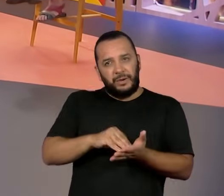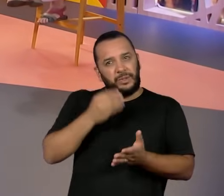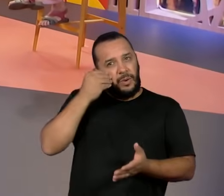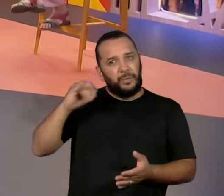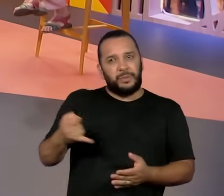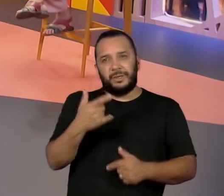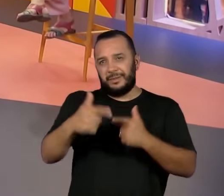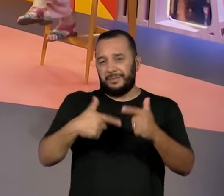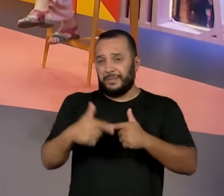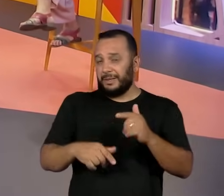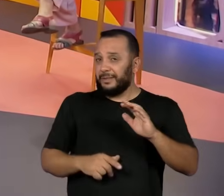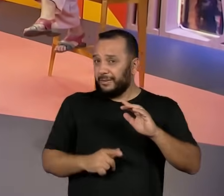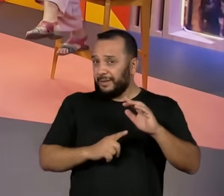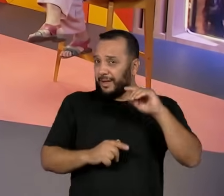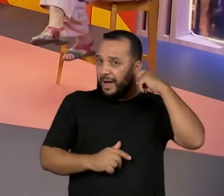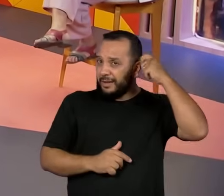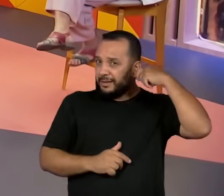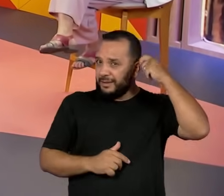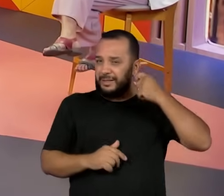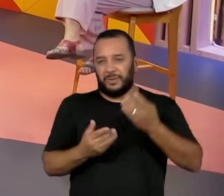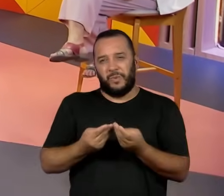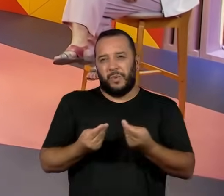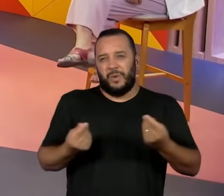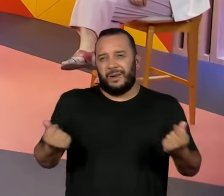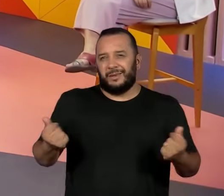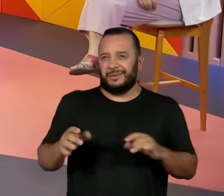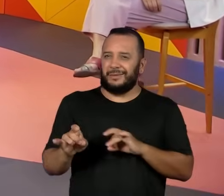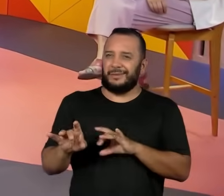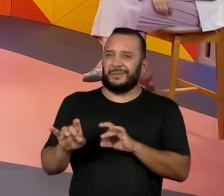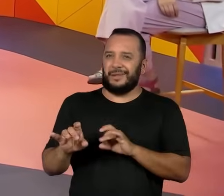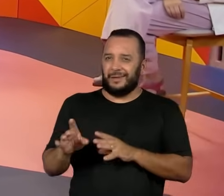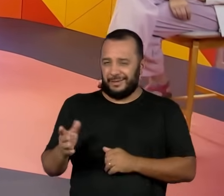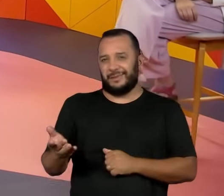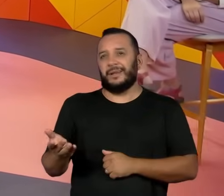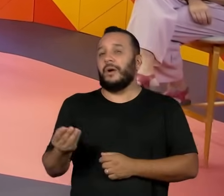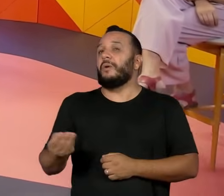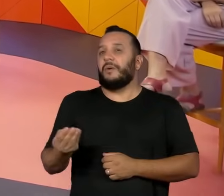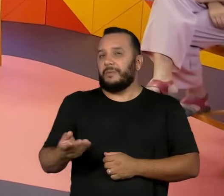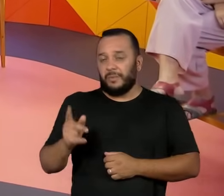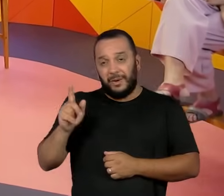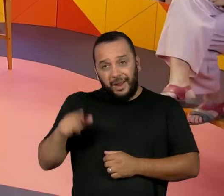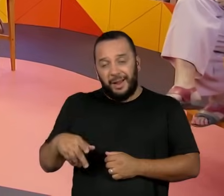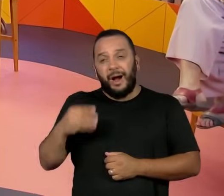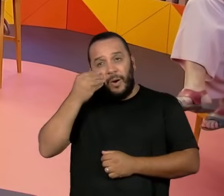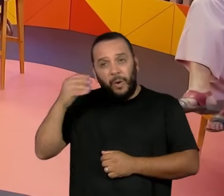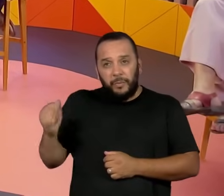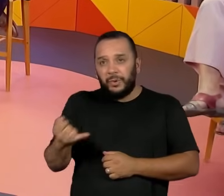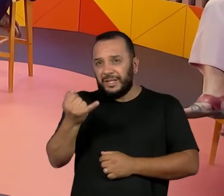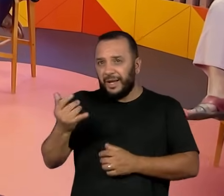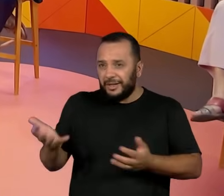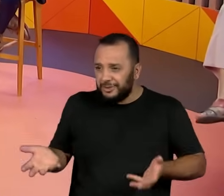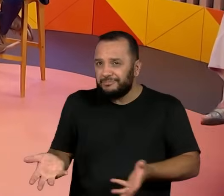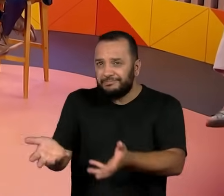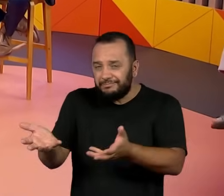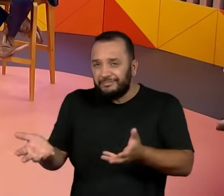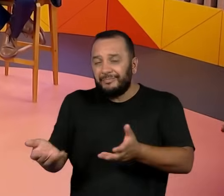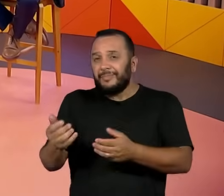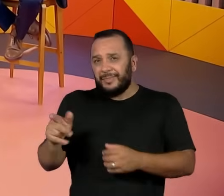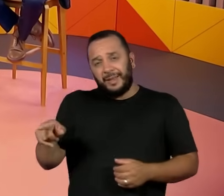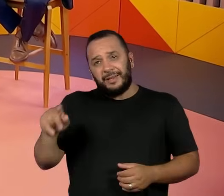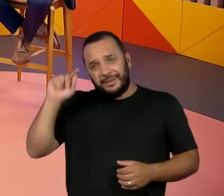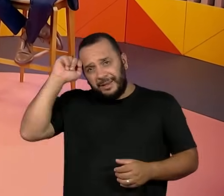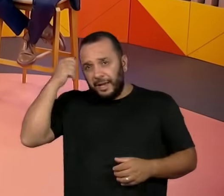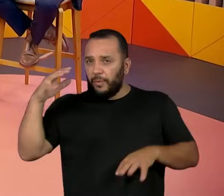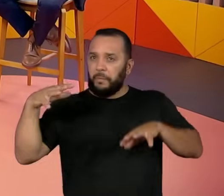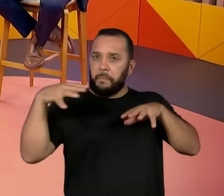boa, reconhecida pela sua qualidade técnica, é feita através das oportunidades que lhes é dada pela